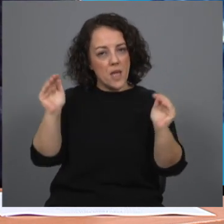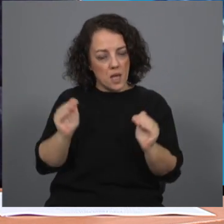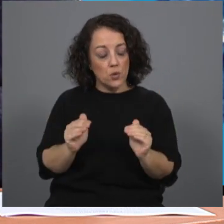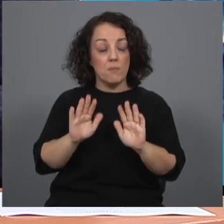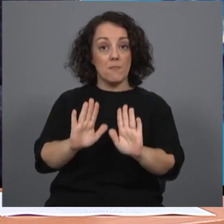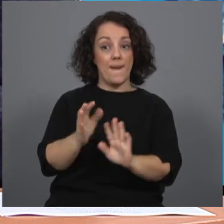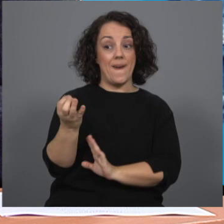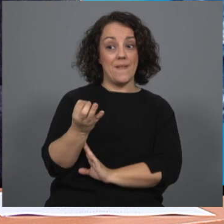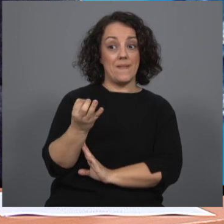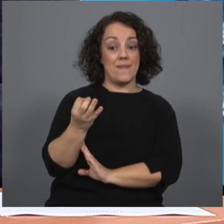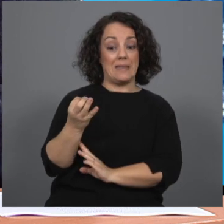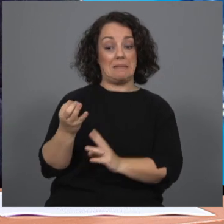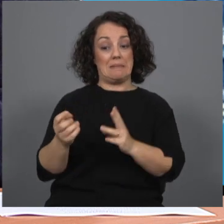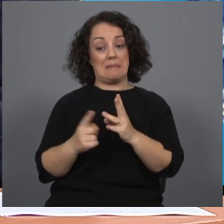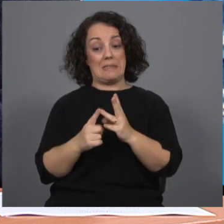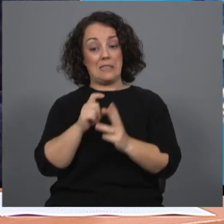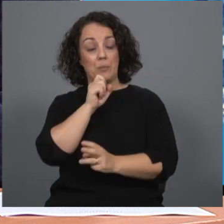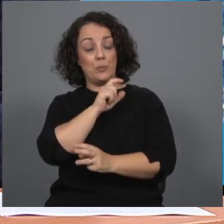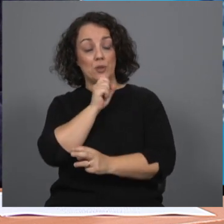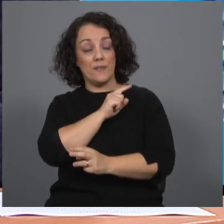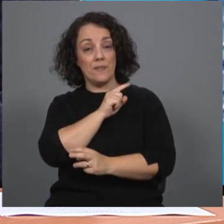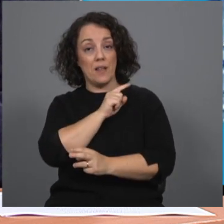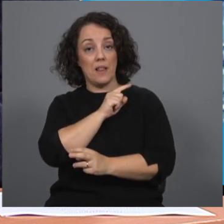última hipótese esteja sempre